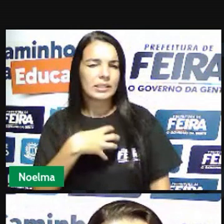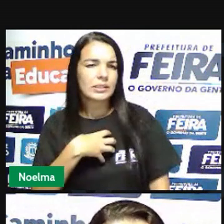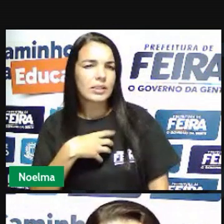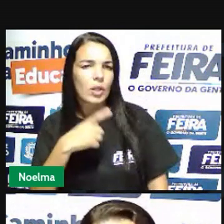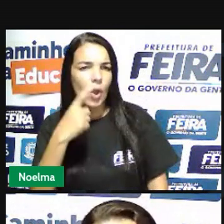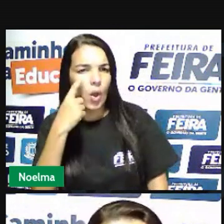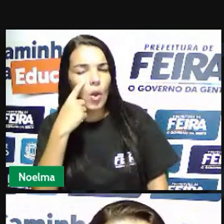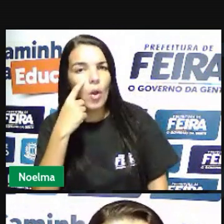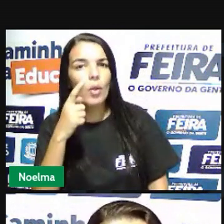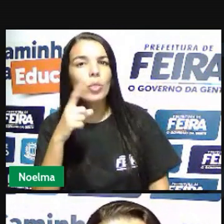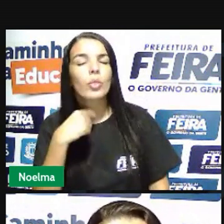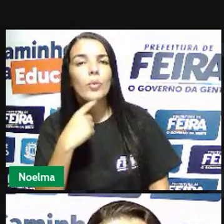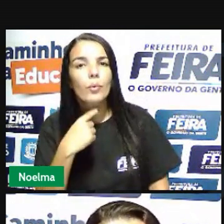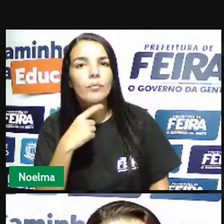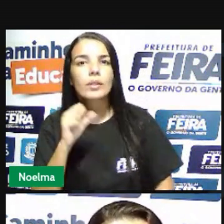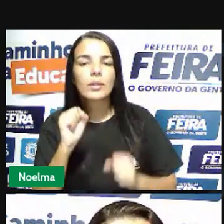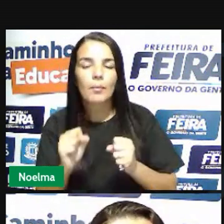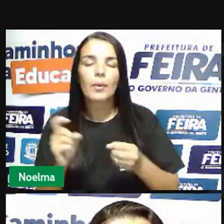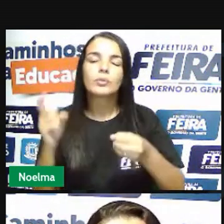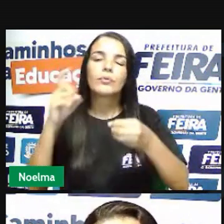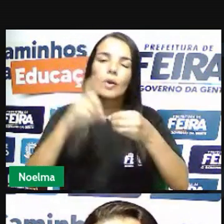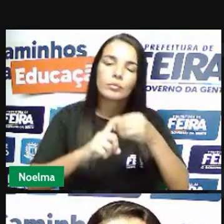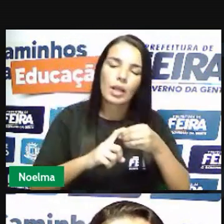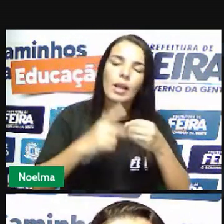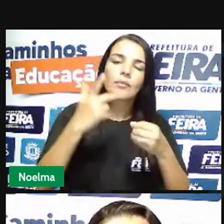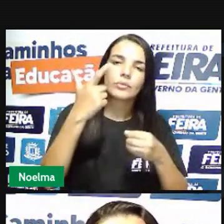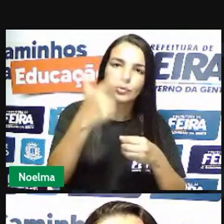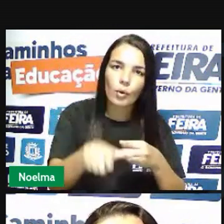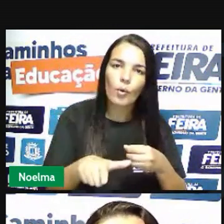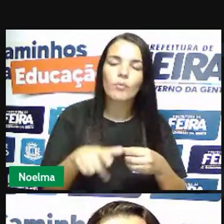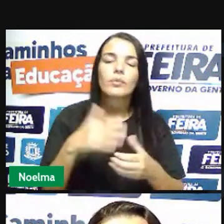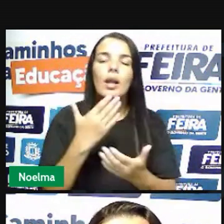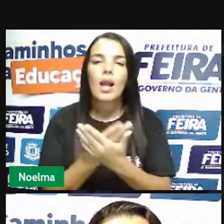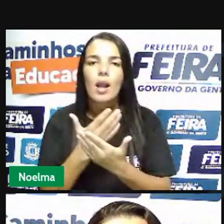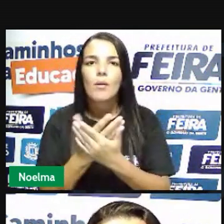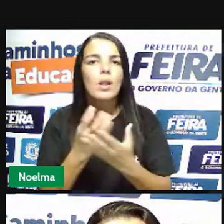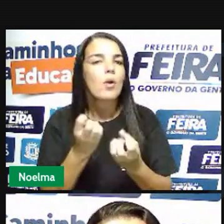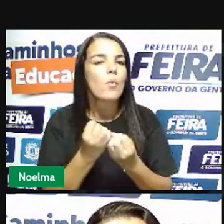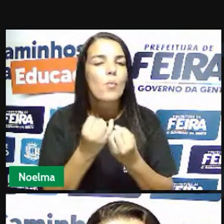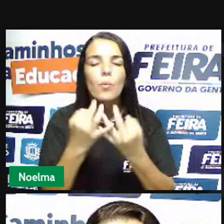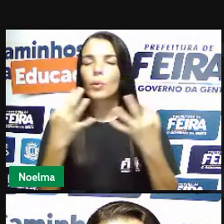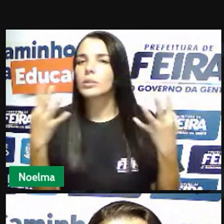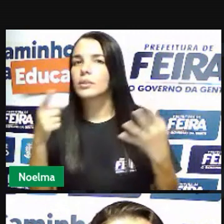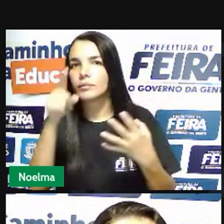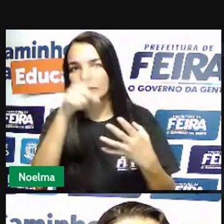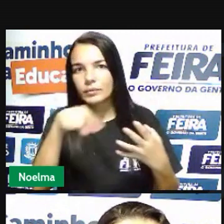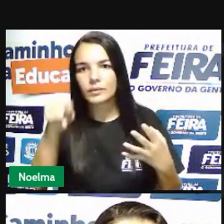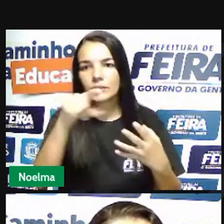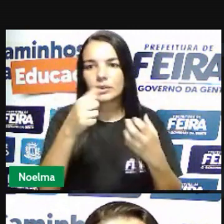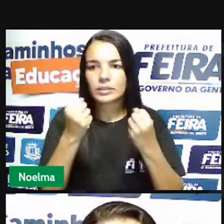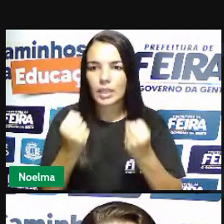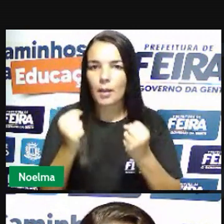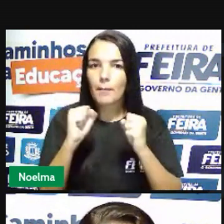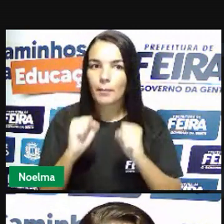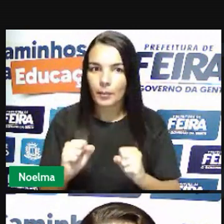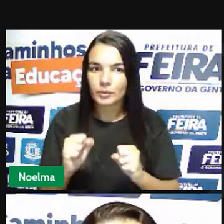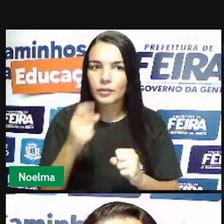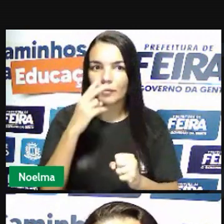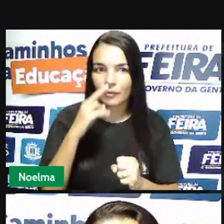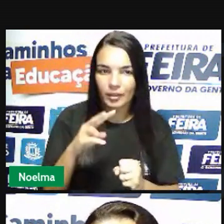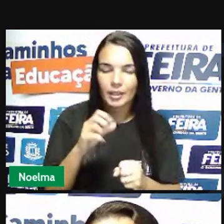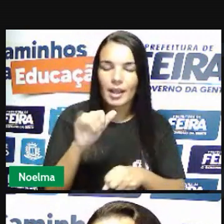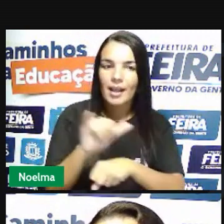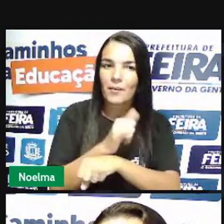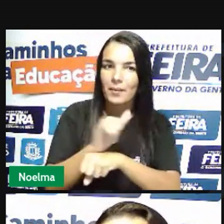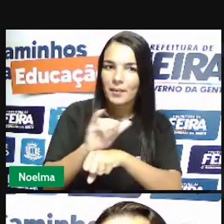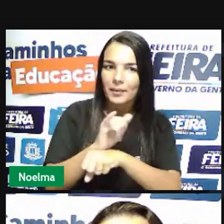dúvida? Reveja todo o vídeo, a aula aí, quantas vezes vocês quiserem, porque vai ficar salvo aqui no canal. Por